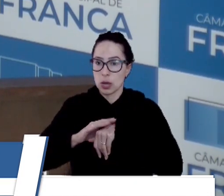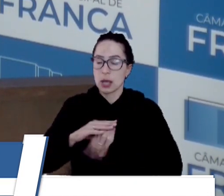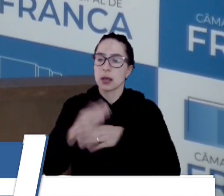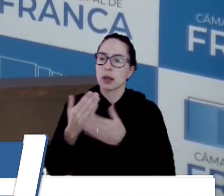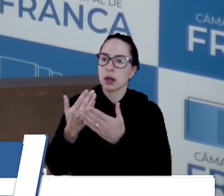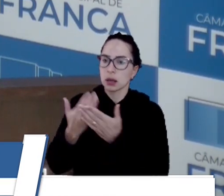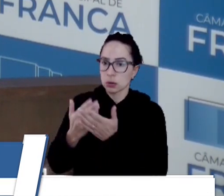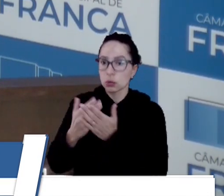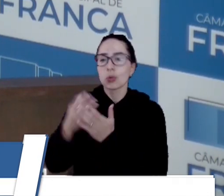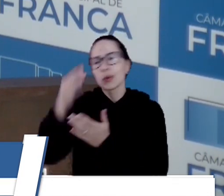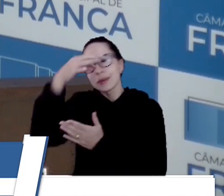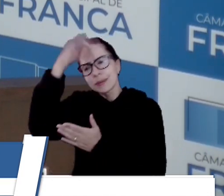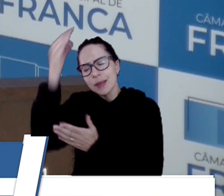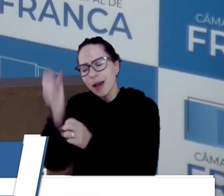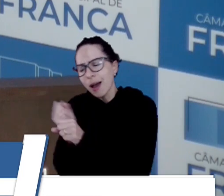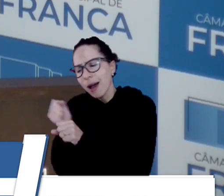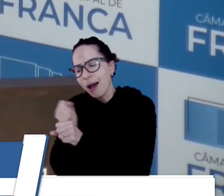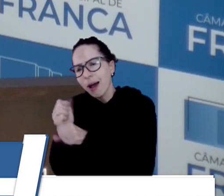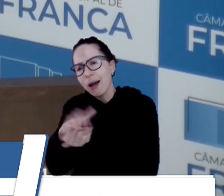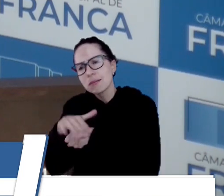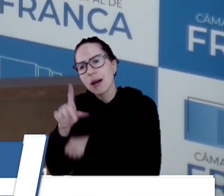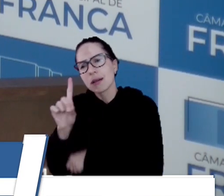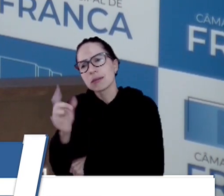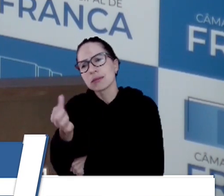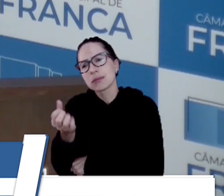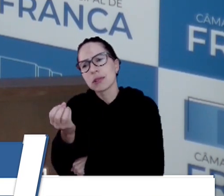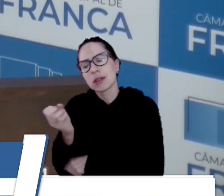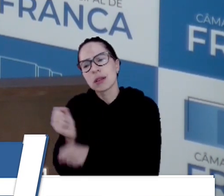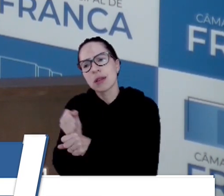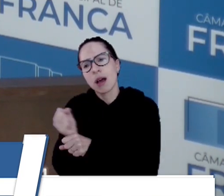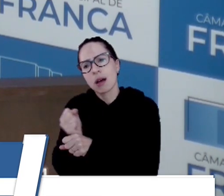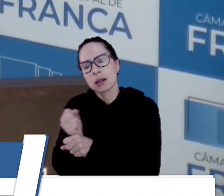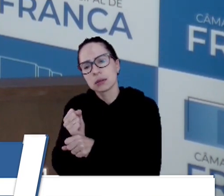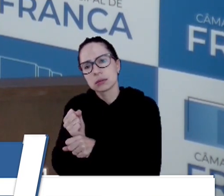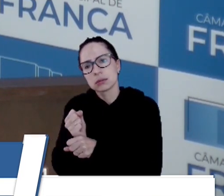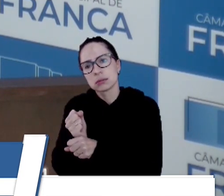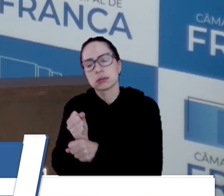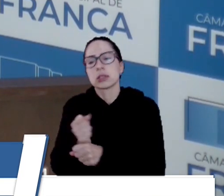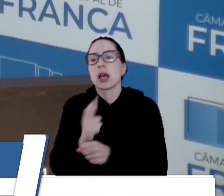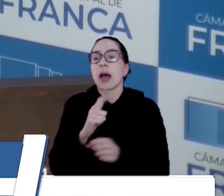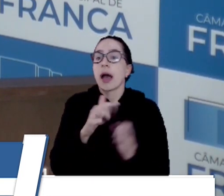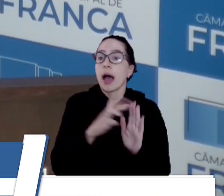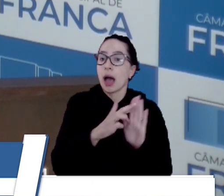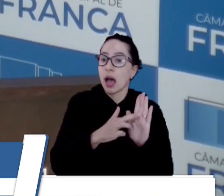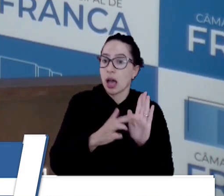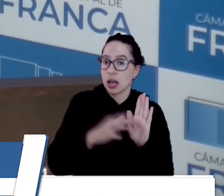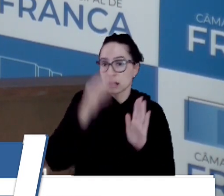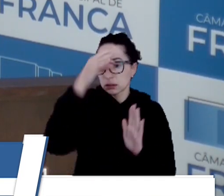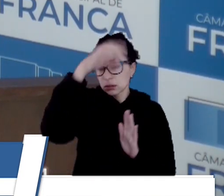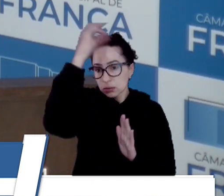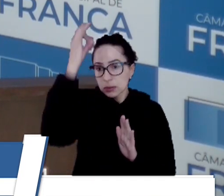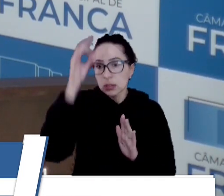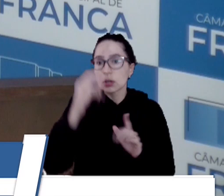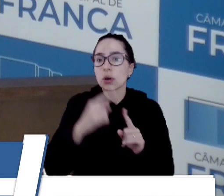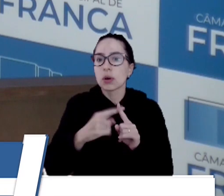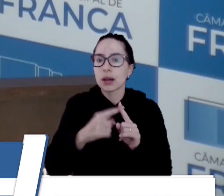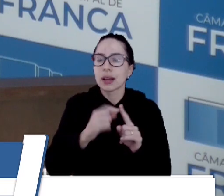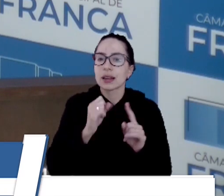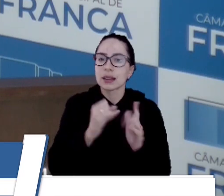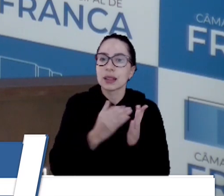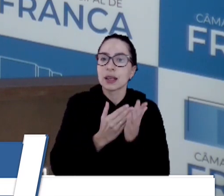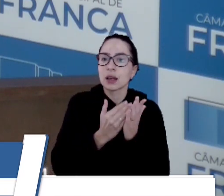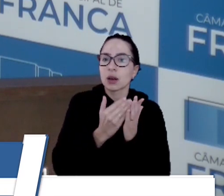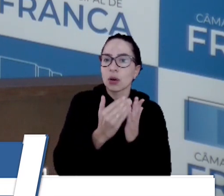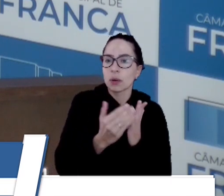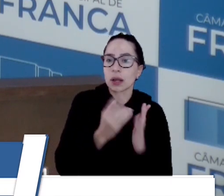Espiritismo há mais de 160 anos. Uma das orientações da doutrina espírita é que, se no princípio doutrinário fosse encontrado